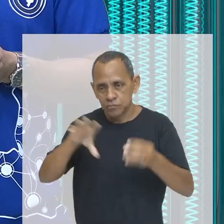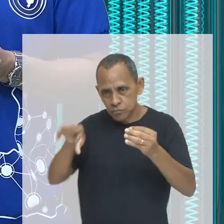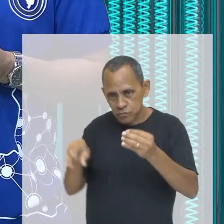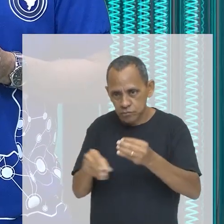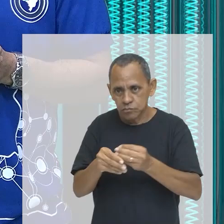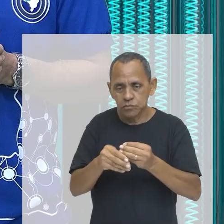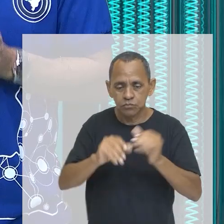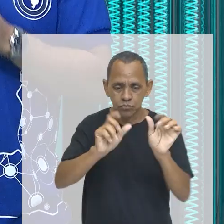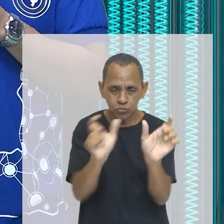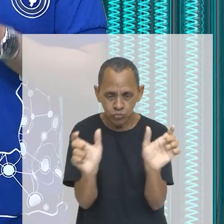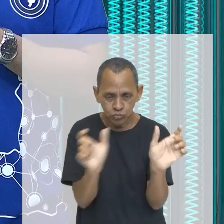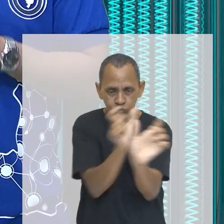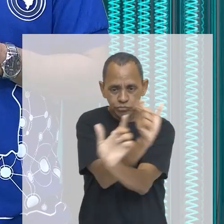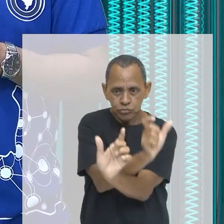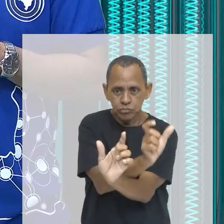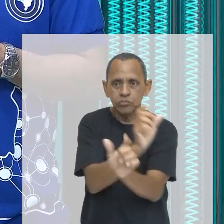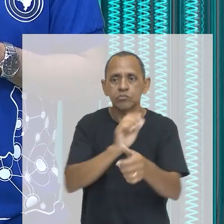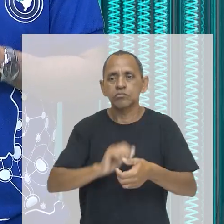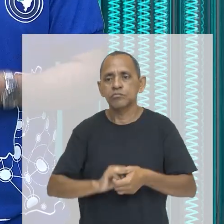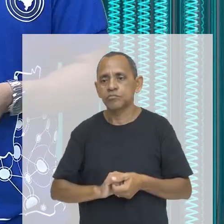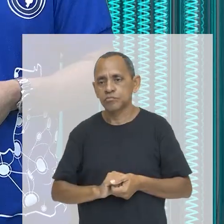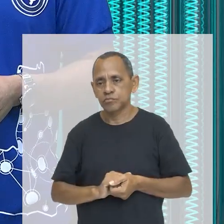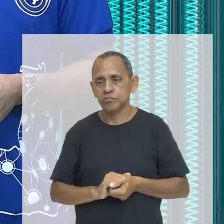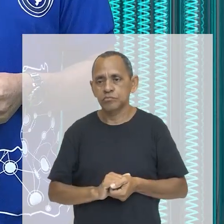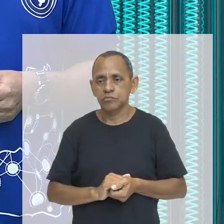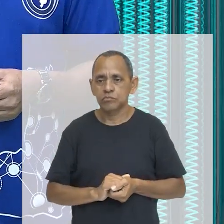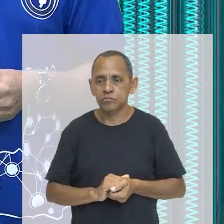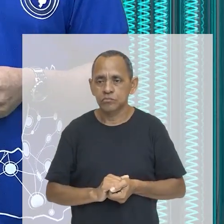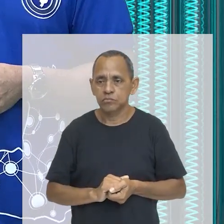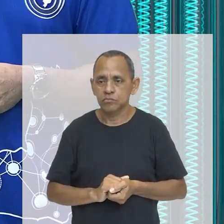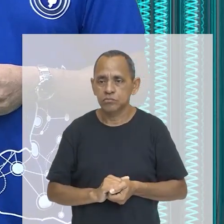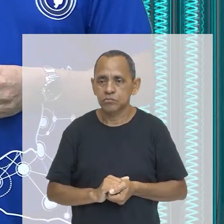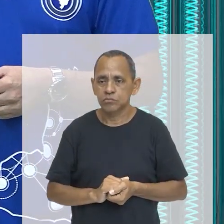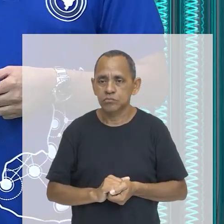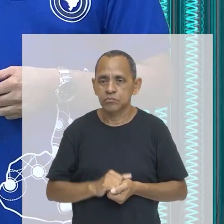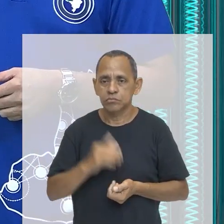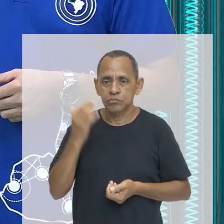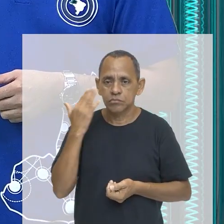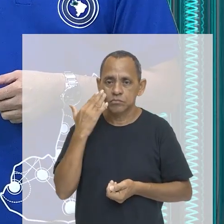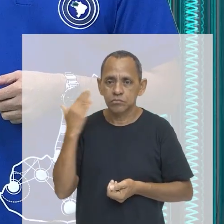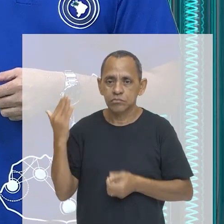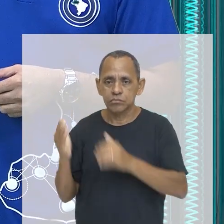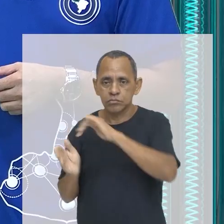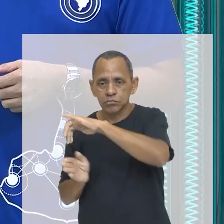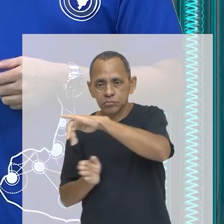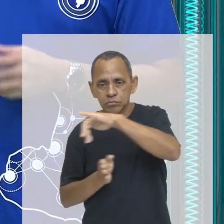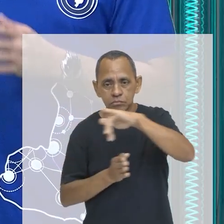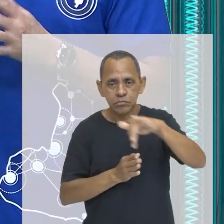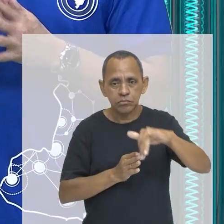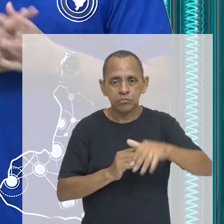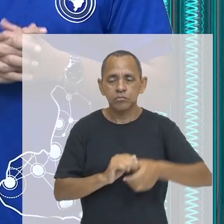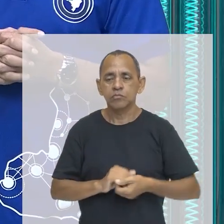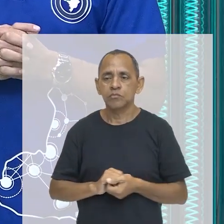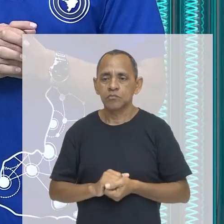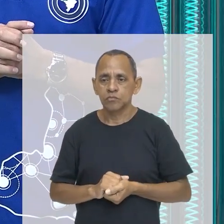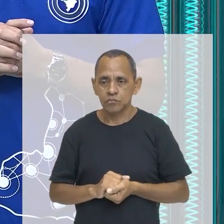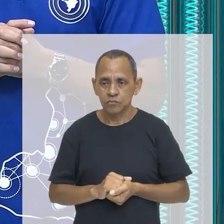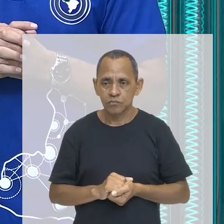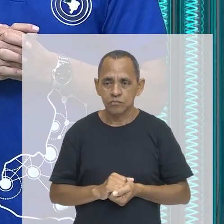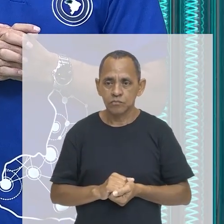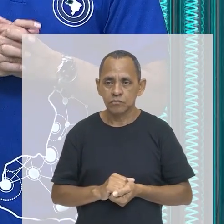alternar a posição em relação ao sujeito, certo? Vou ver na prática agora, olha só esse exemplo. Do you